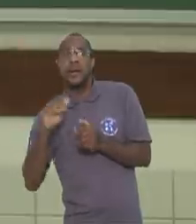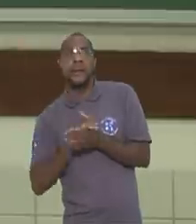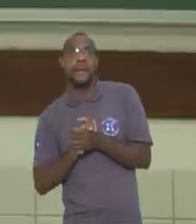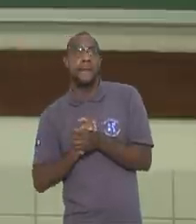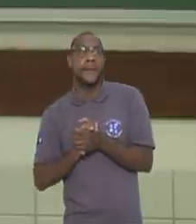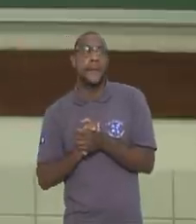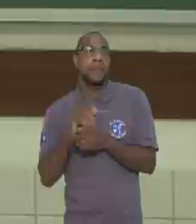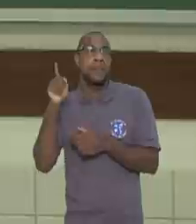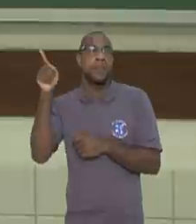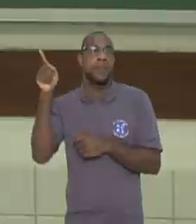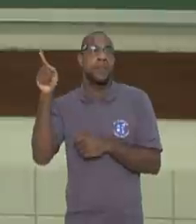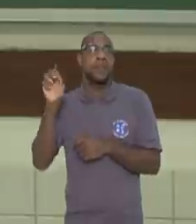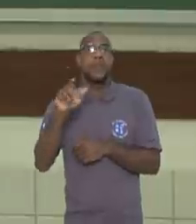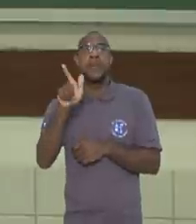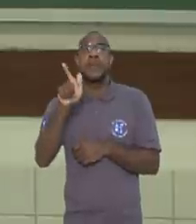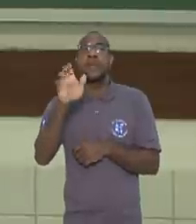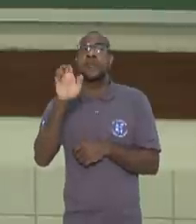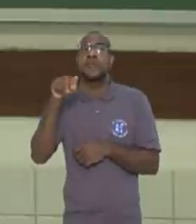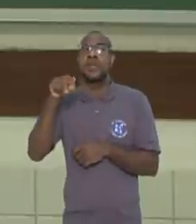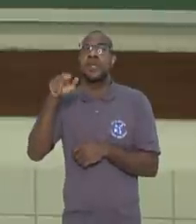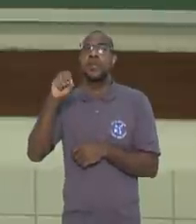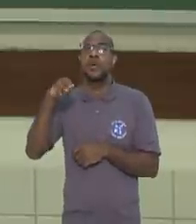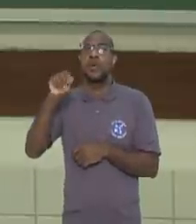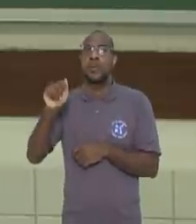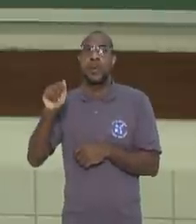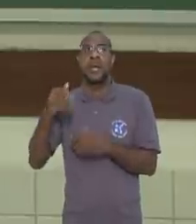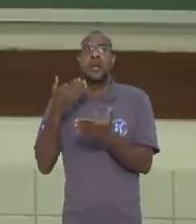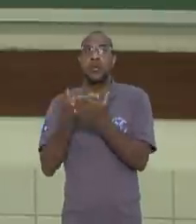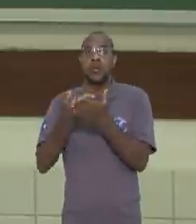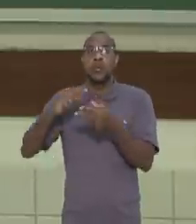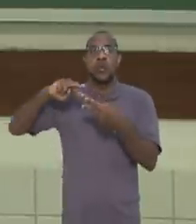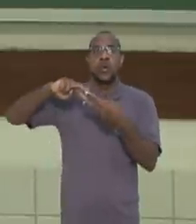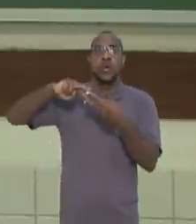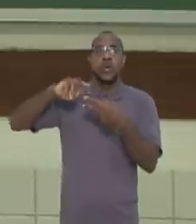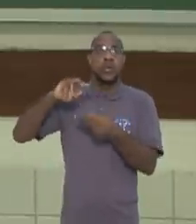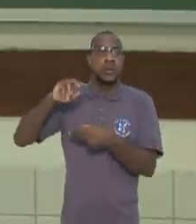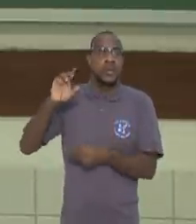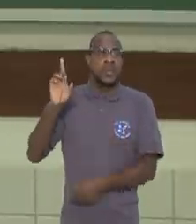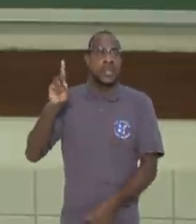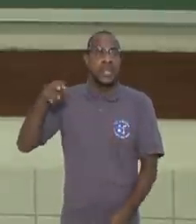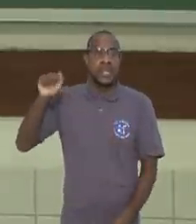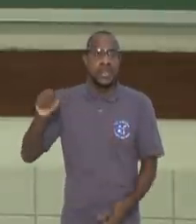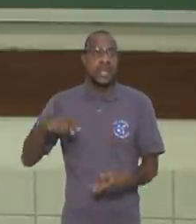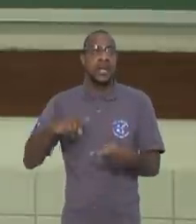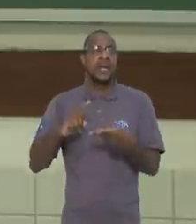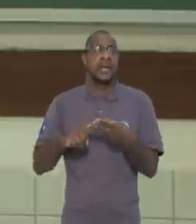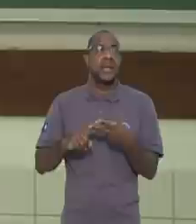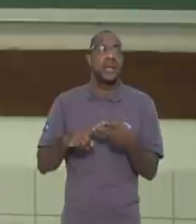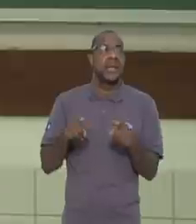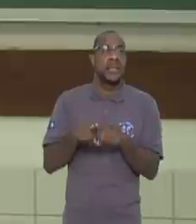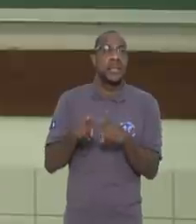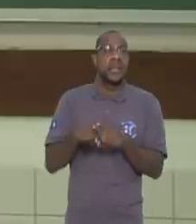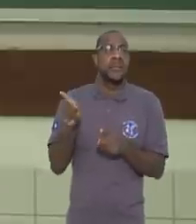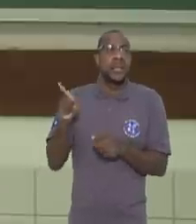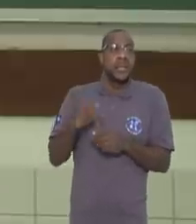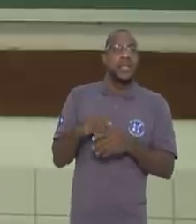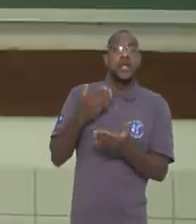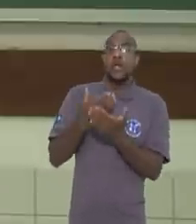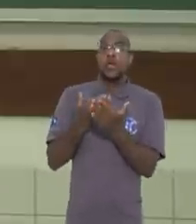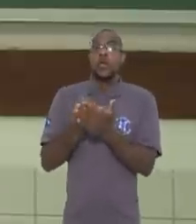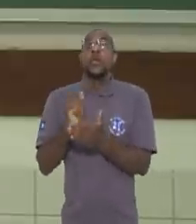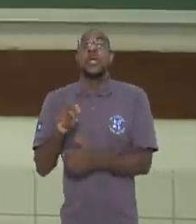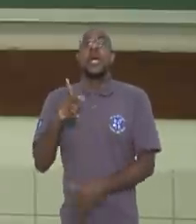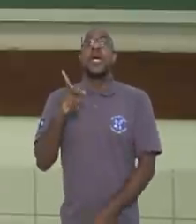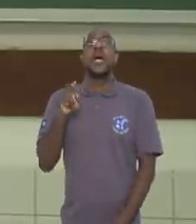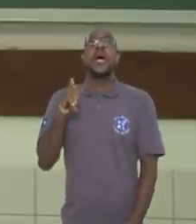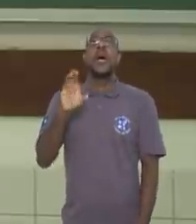TV alguma coisa, é o genoma, que é o estudo do DNA da pessoa, e o proteoma, o estudo das proteínas. Isso também é muito importante, principalmente para